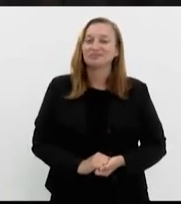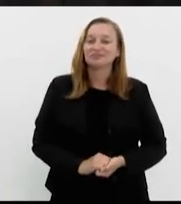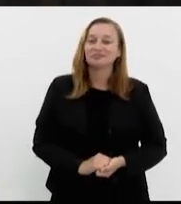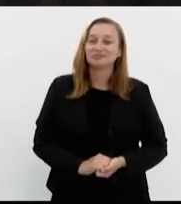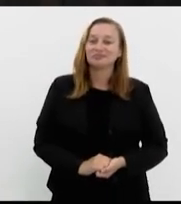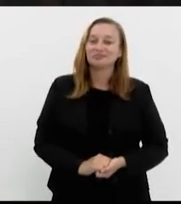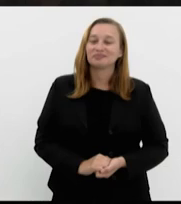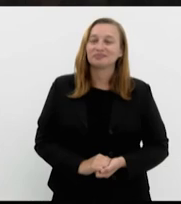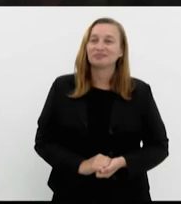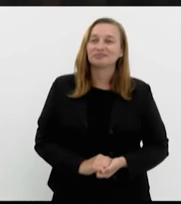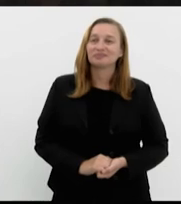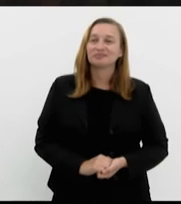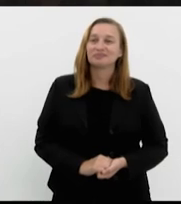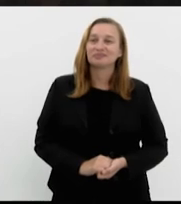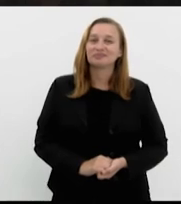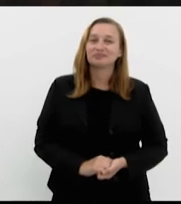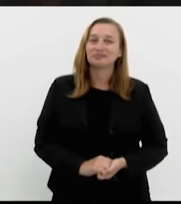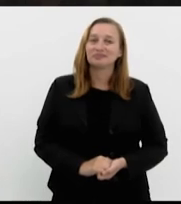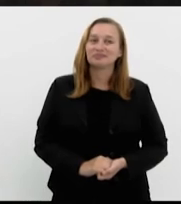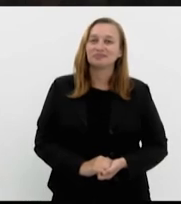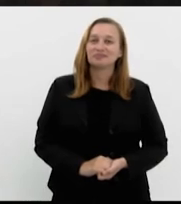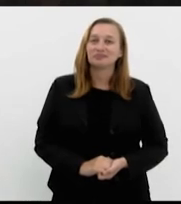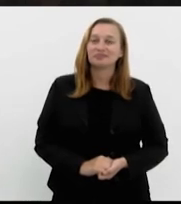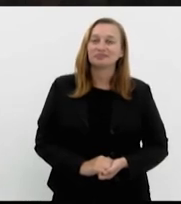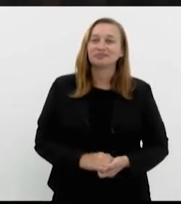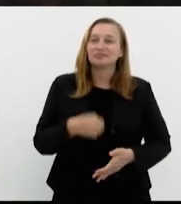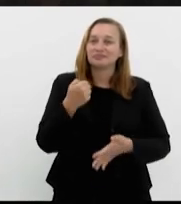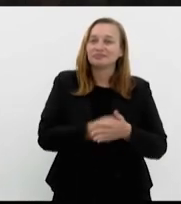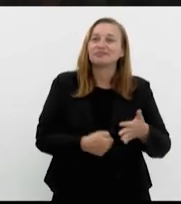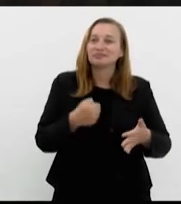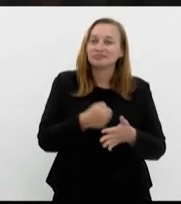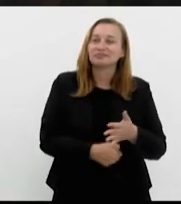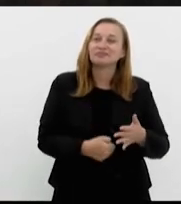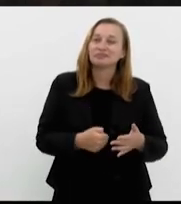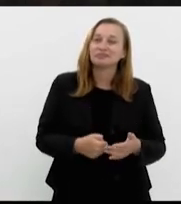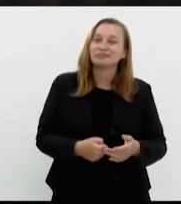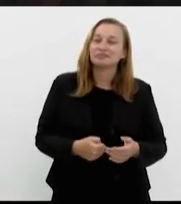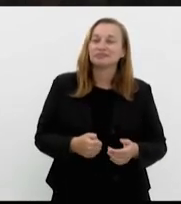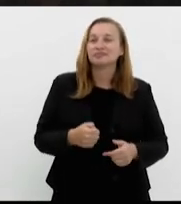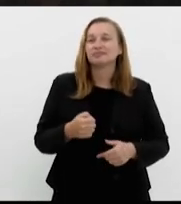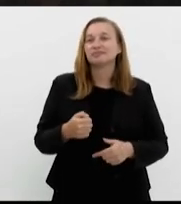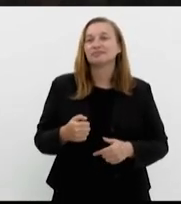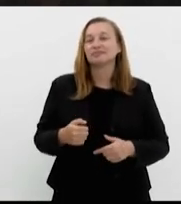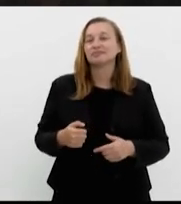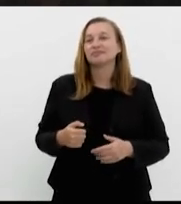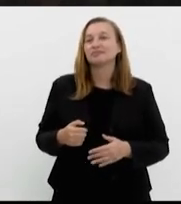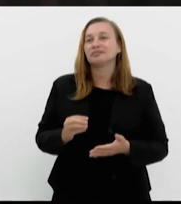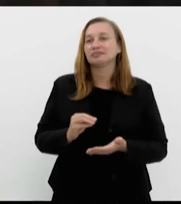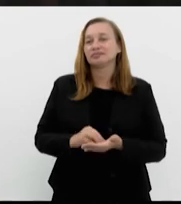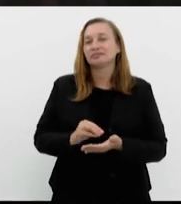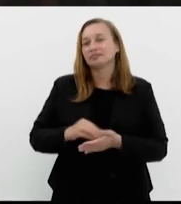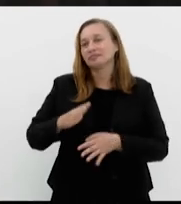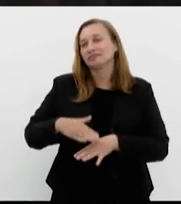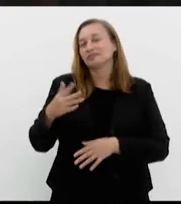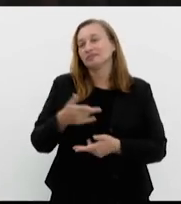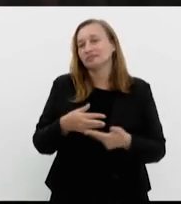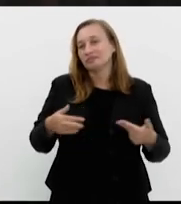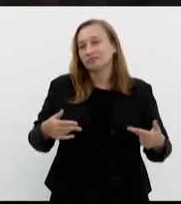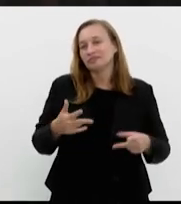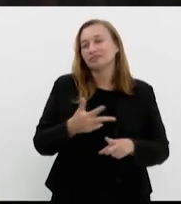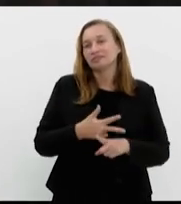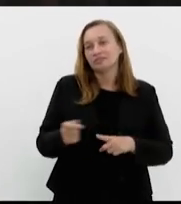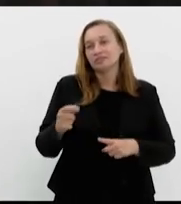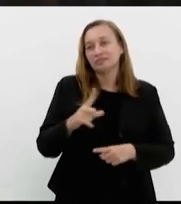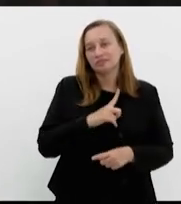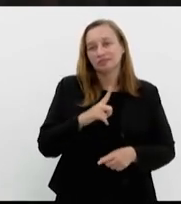E é uma luta que ainda tem que ganhar muitos outros escalões, né? Porque ainda é